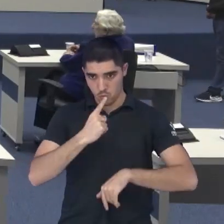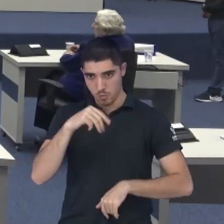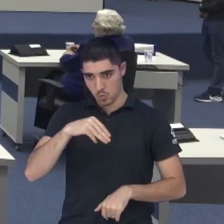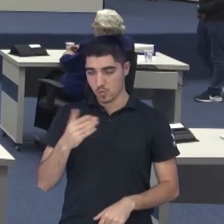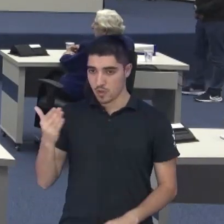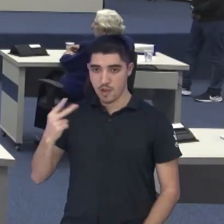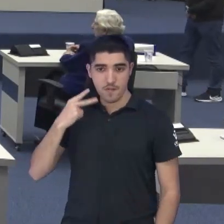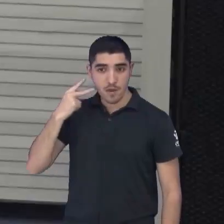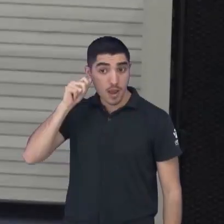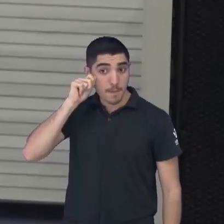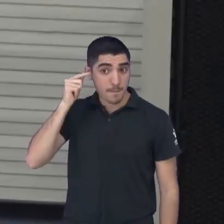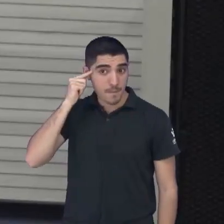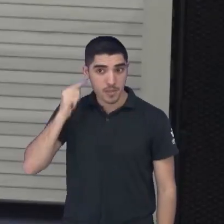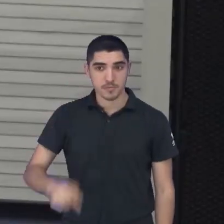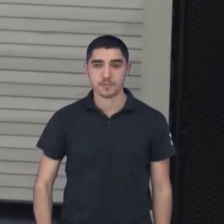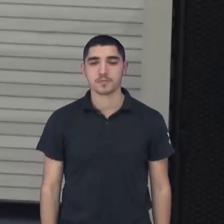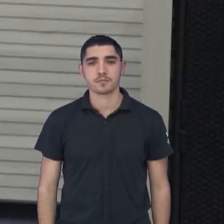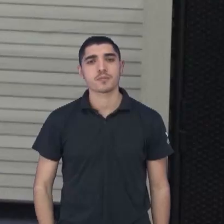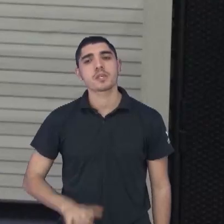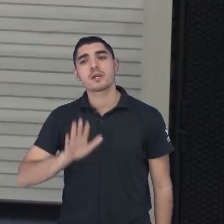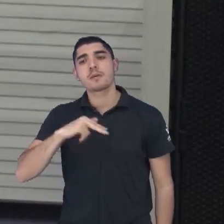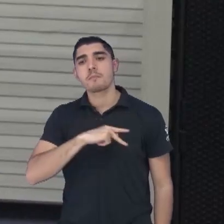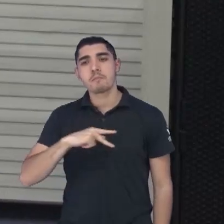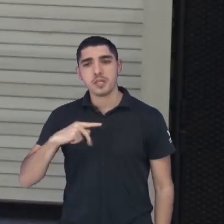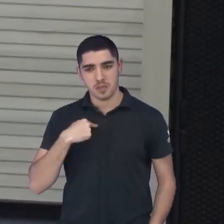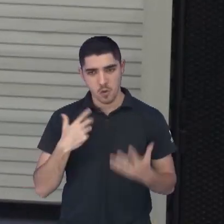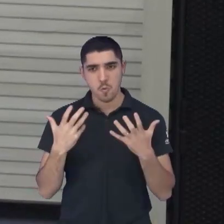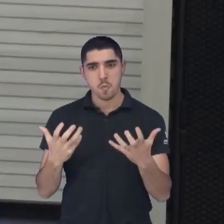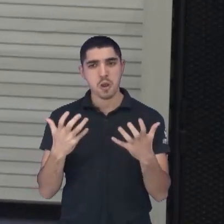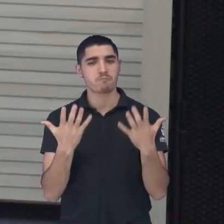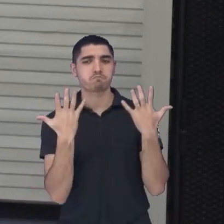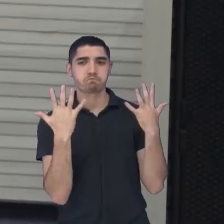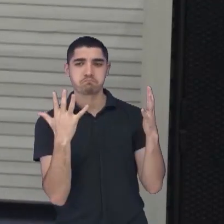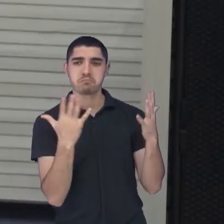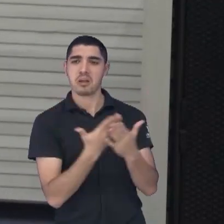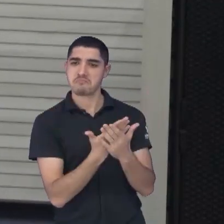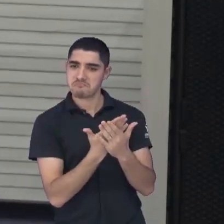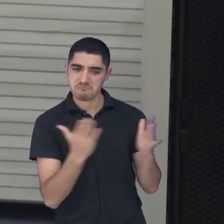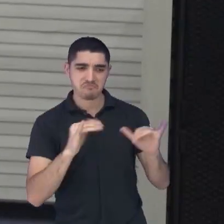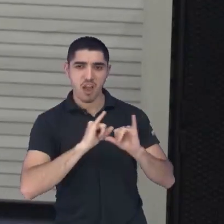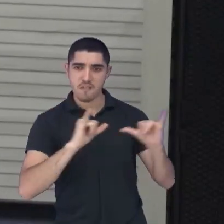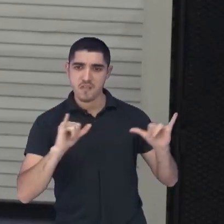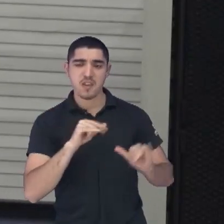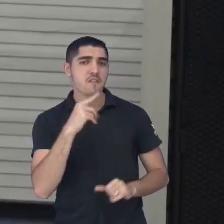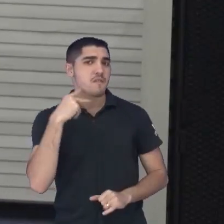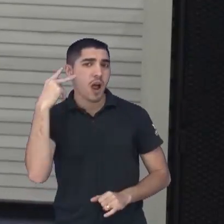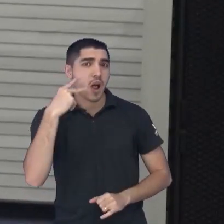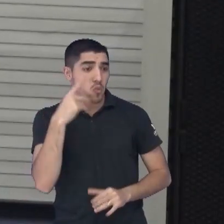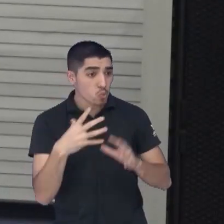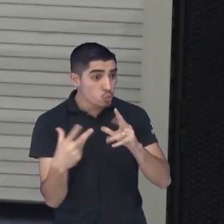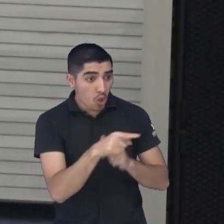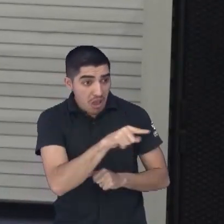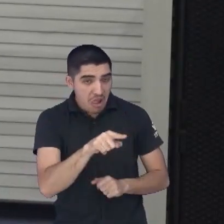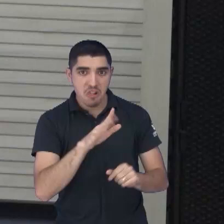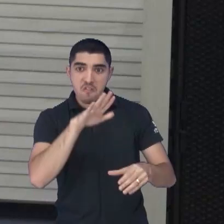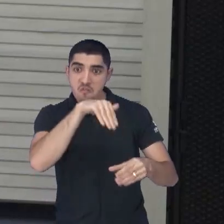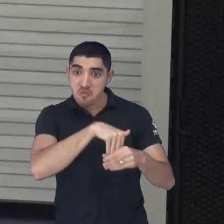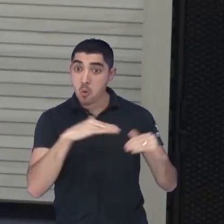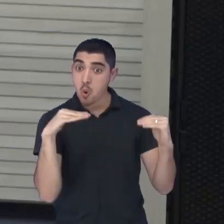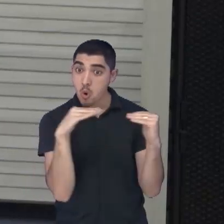Amélia Nobre. Senhor presidente, eu também quero parabenizar todos os vereadores que votaram favorável